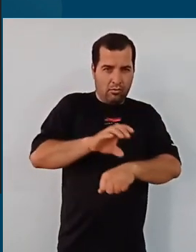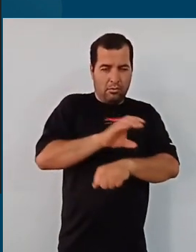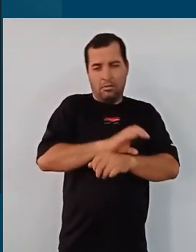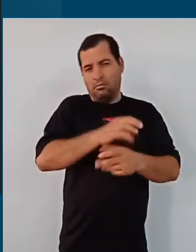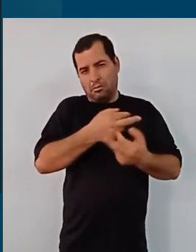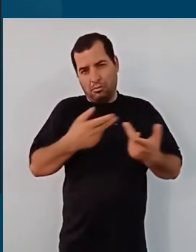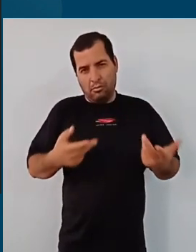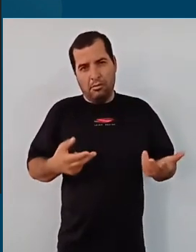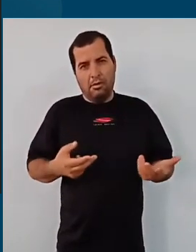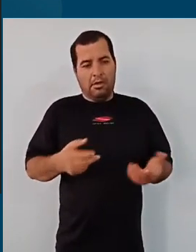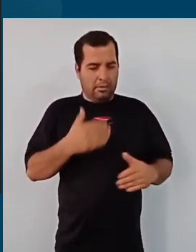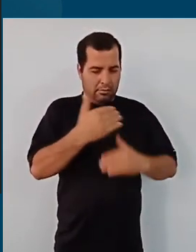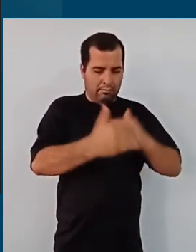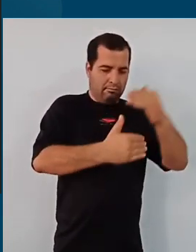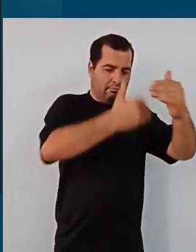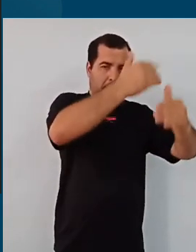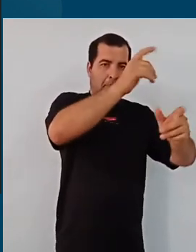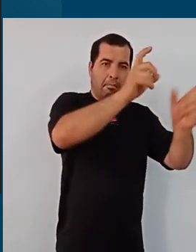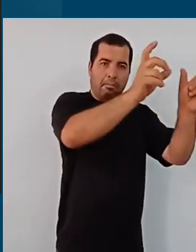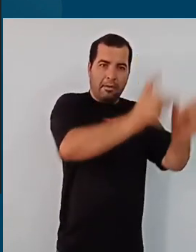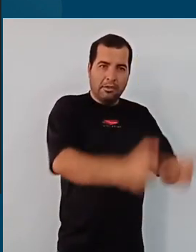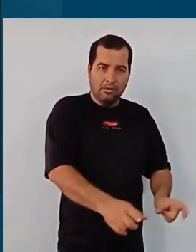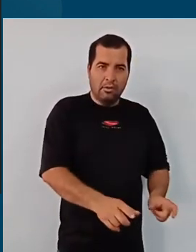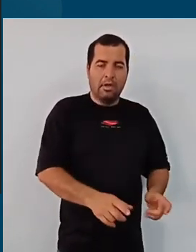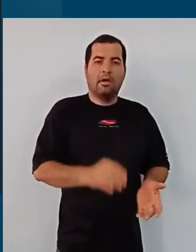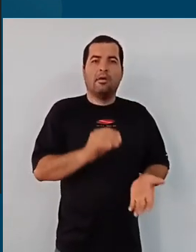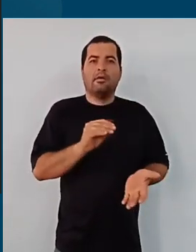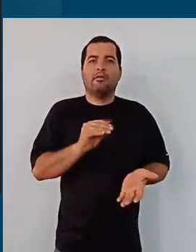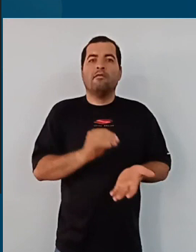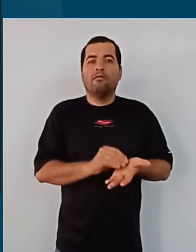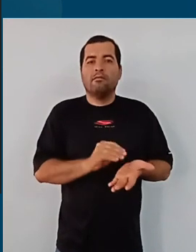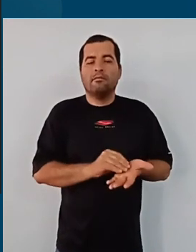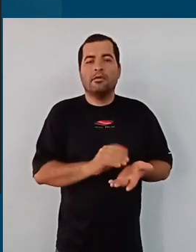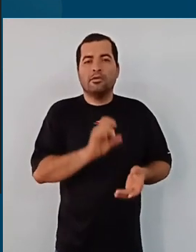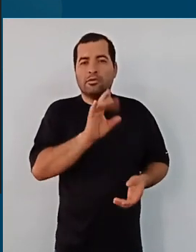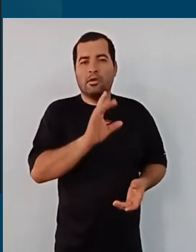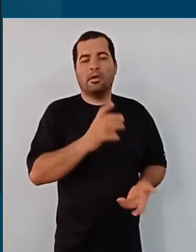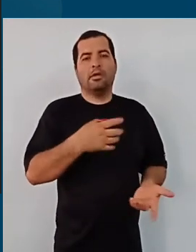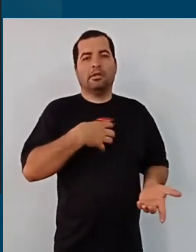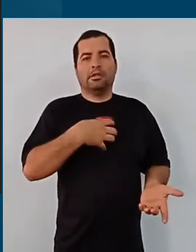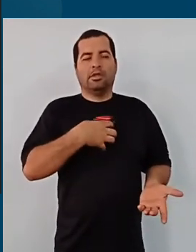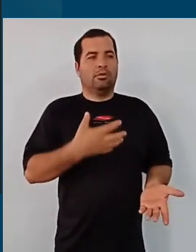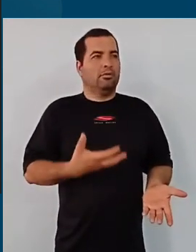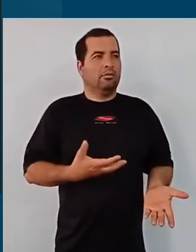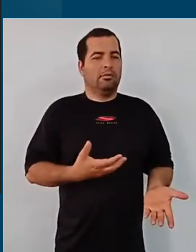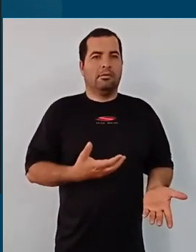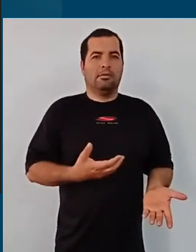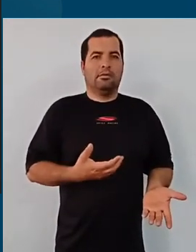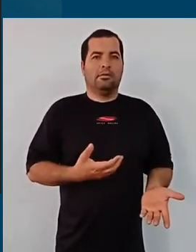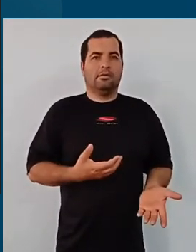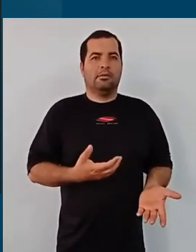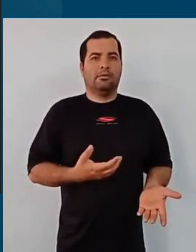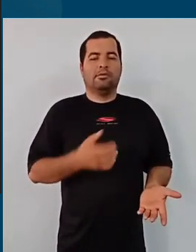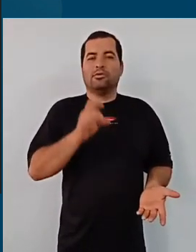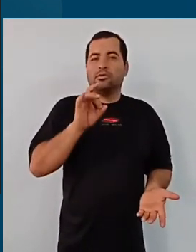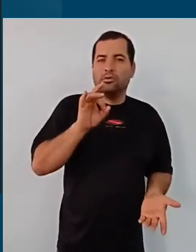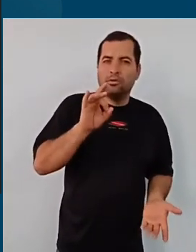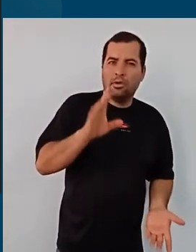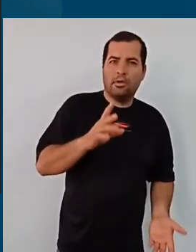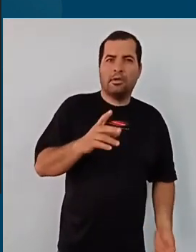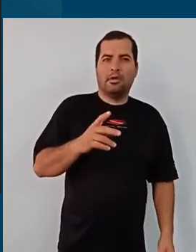e do desenvolvimento total da pessoa está muito no sentido como eu disse agora há pouco, de formar